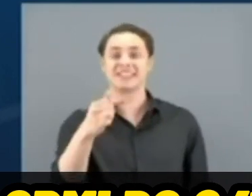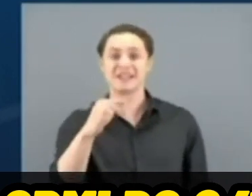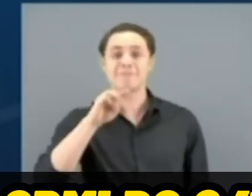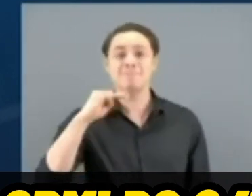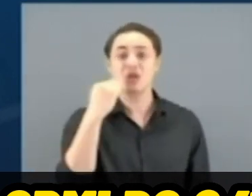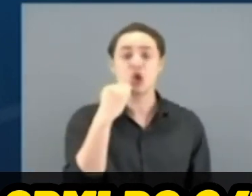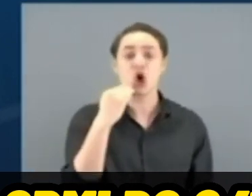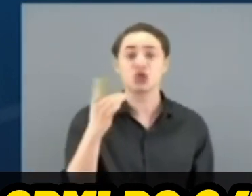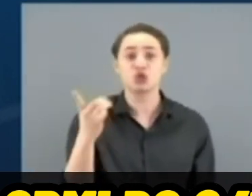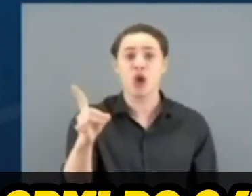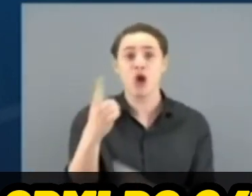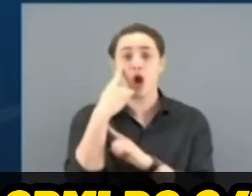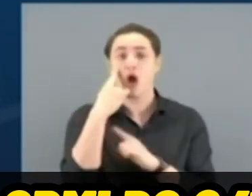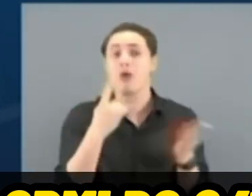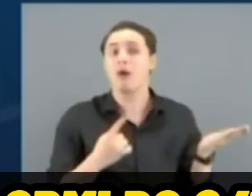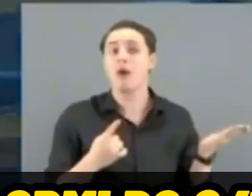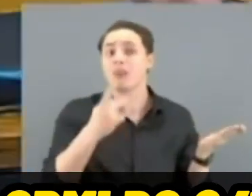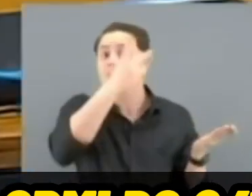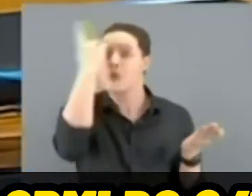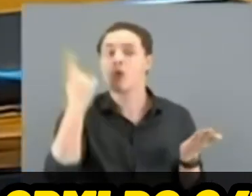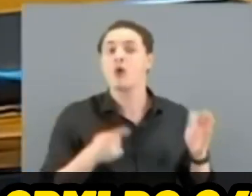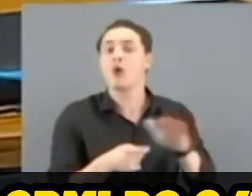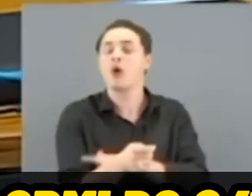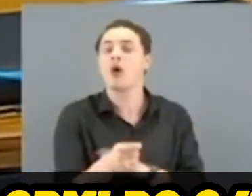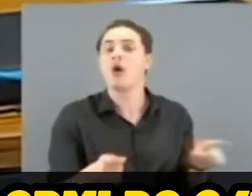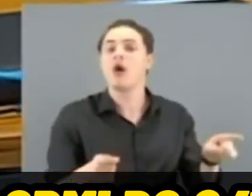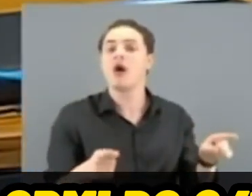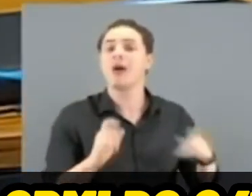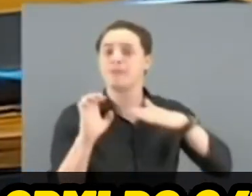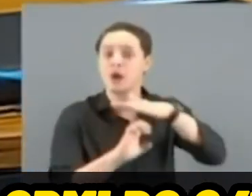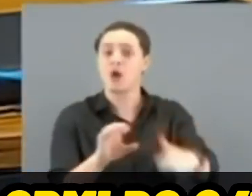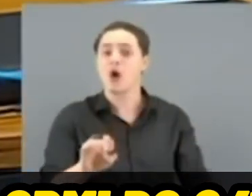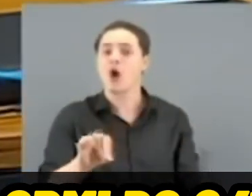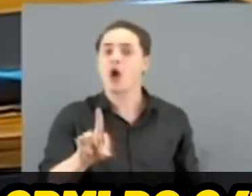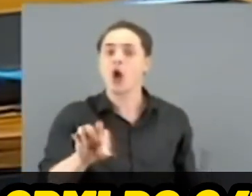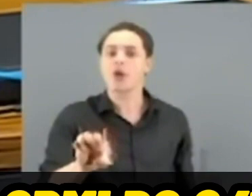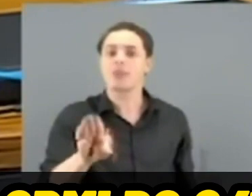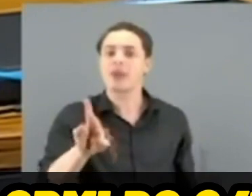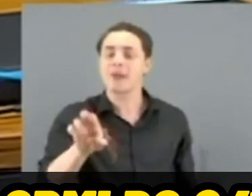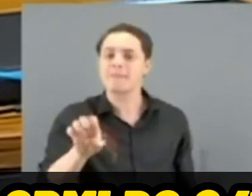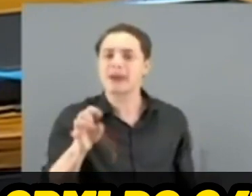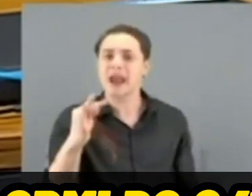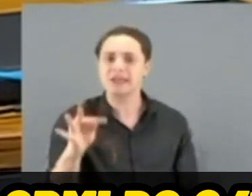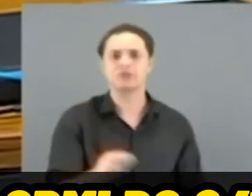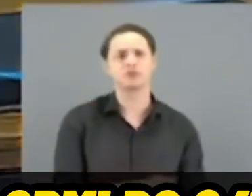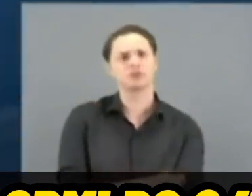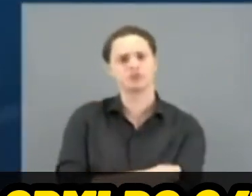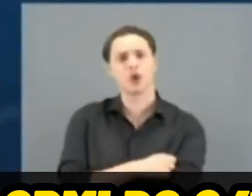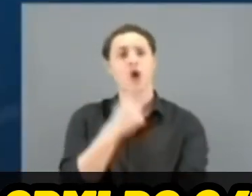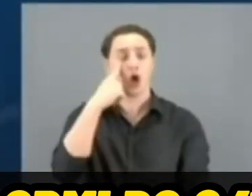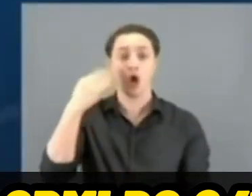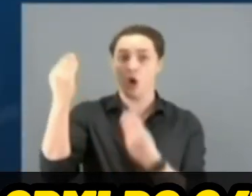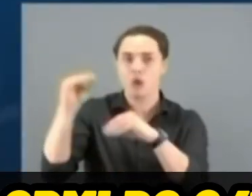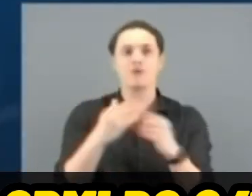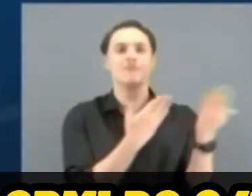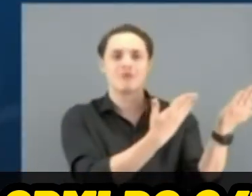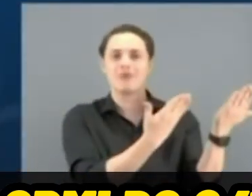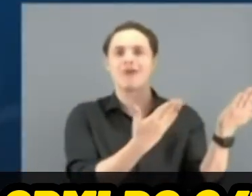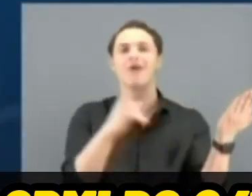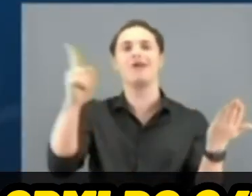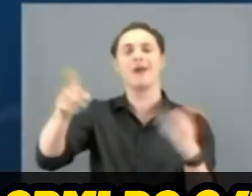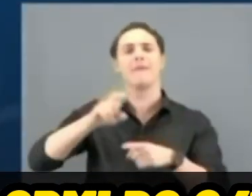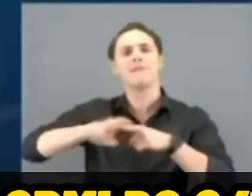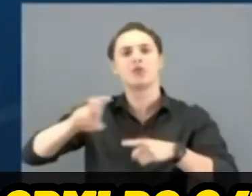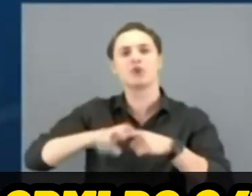seu dinheiro. E olha lá quem foi a empresa responsável, Odebrecht. Passa mais um financiador aí, por gentileza. Das linhas 3 e 4 do